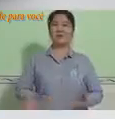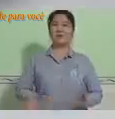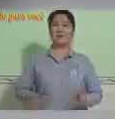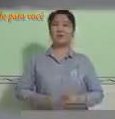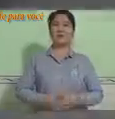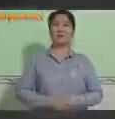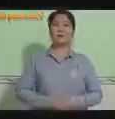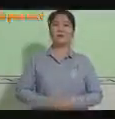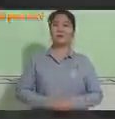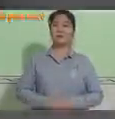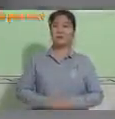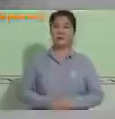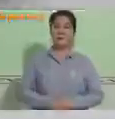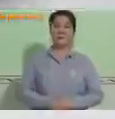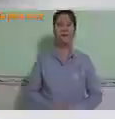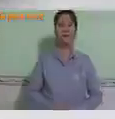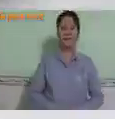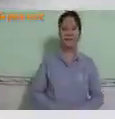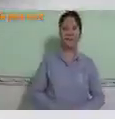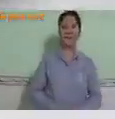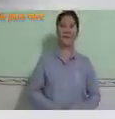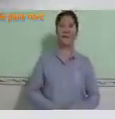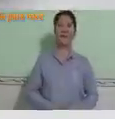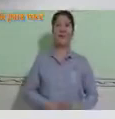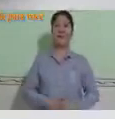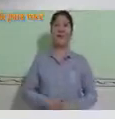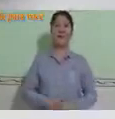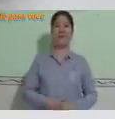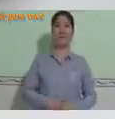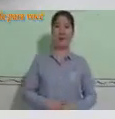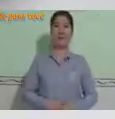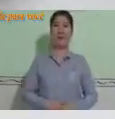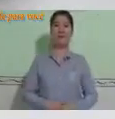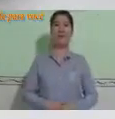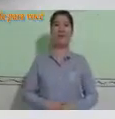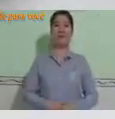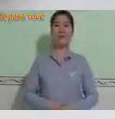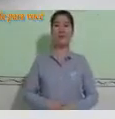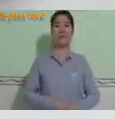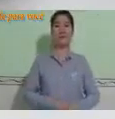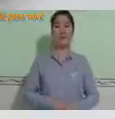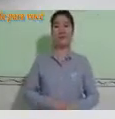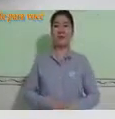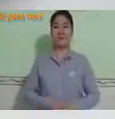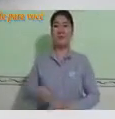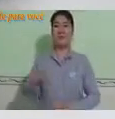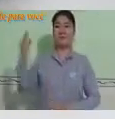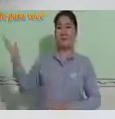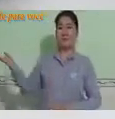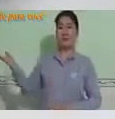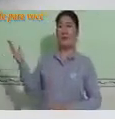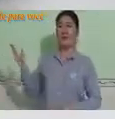joelhos, vírgula, jogando o quadril para baixo e empurrando o bumbum para trás, vírgula, como se estivesse sentando em uma cadeira